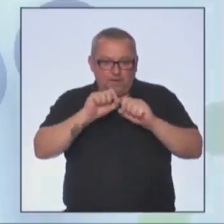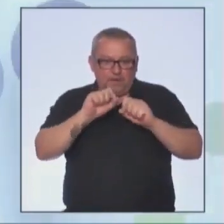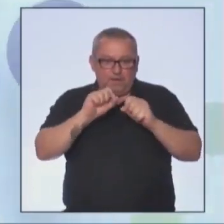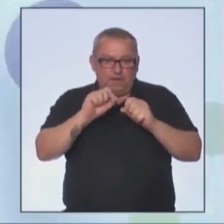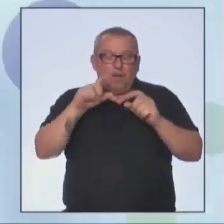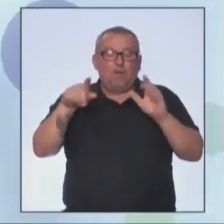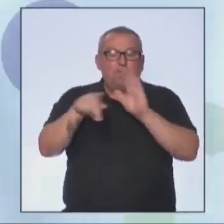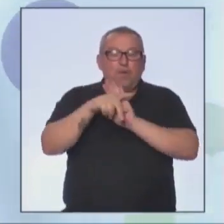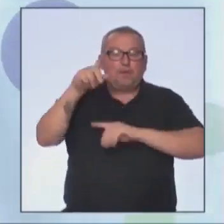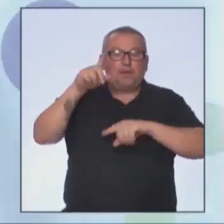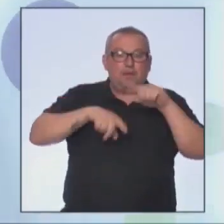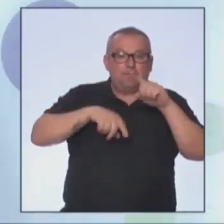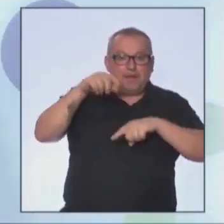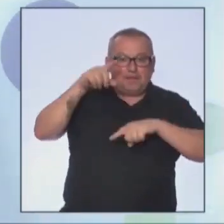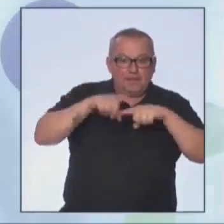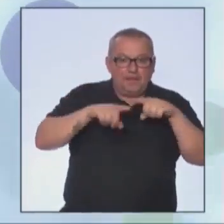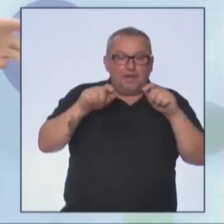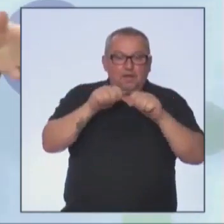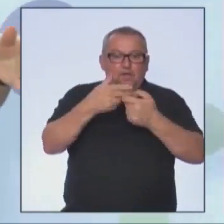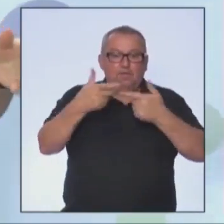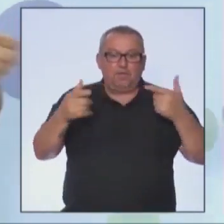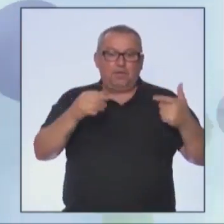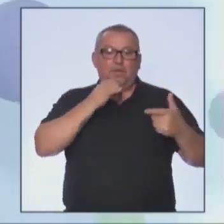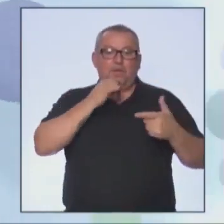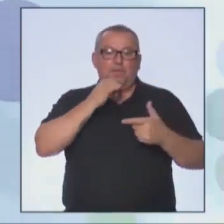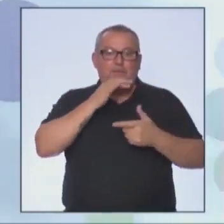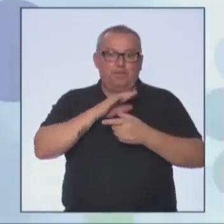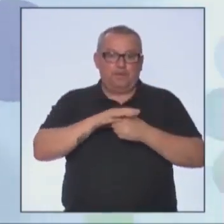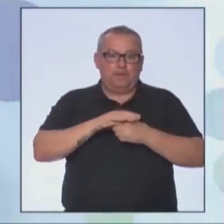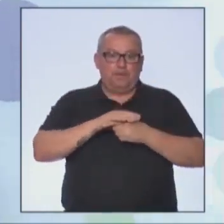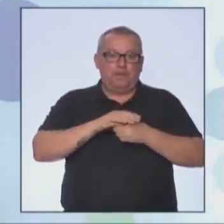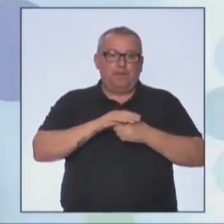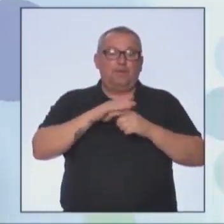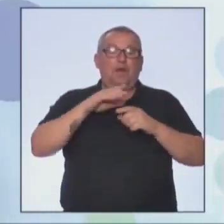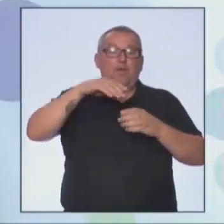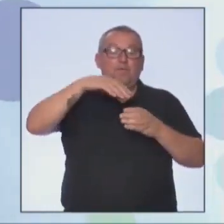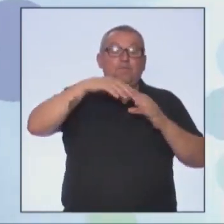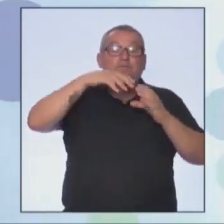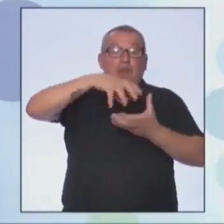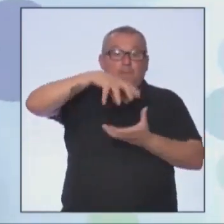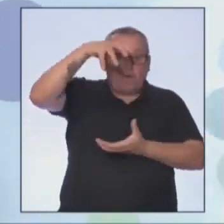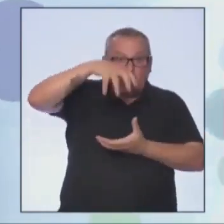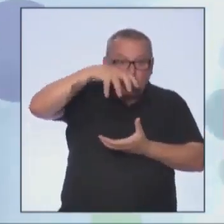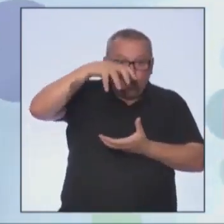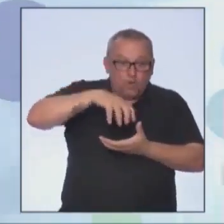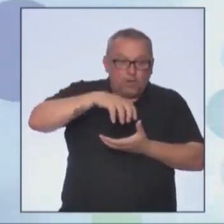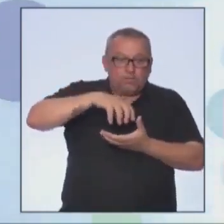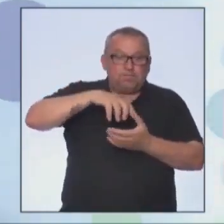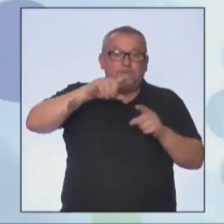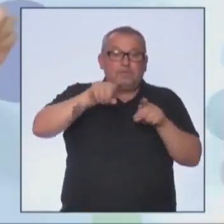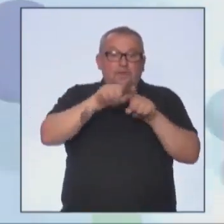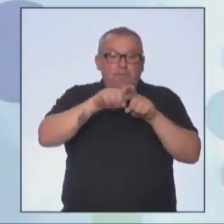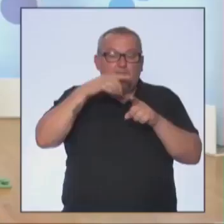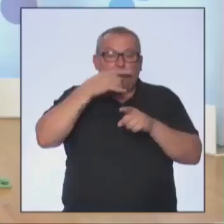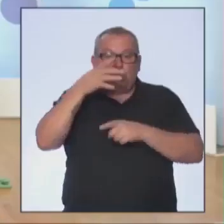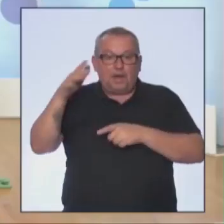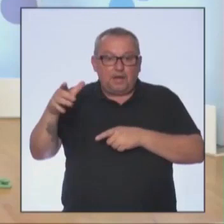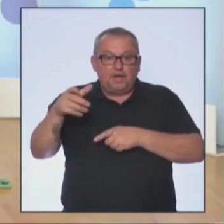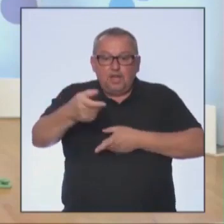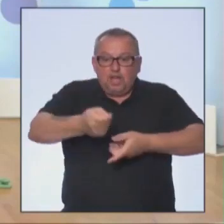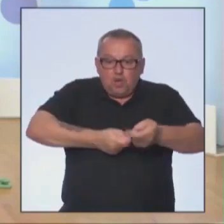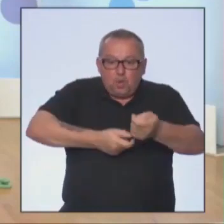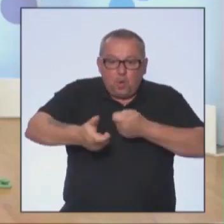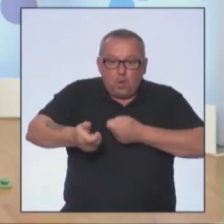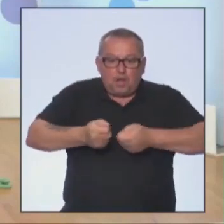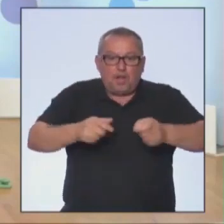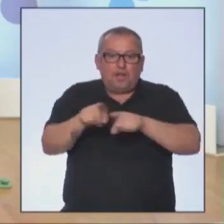da matéria, através dos objetos, como, por exemplo, as ondas na mola, as ondas do mar, as ondas numa corda e até mesmo o som.